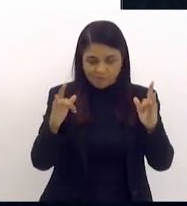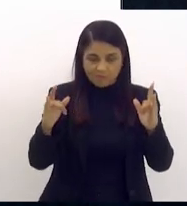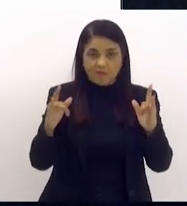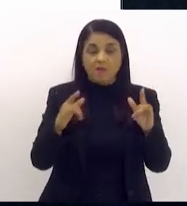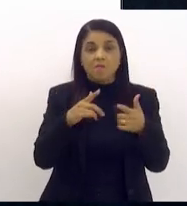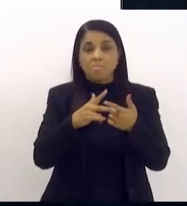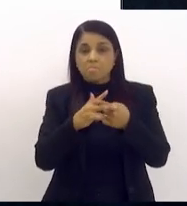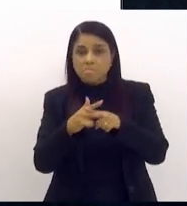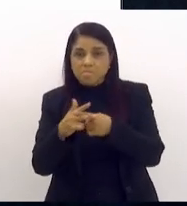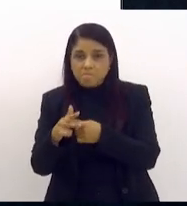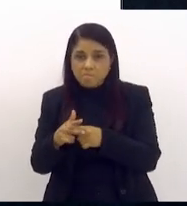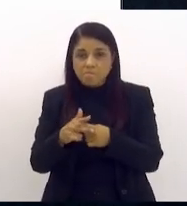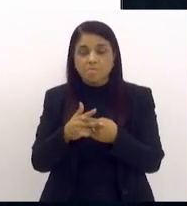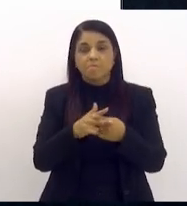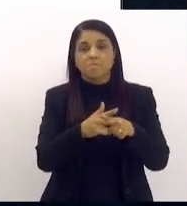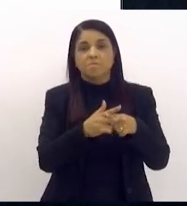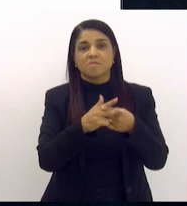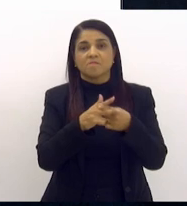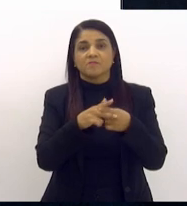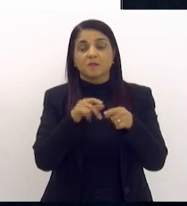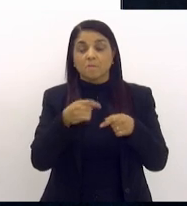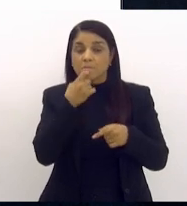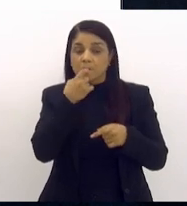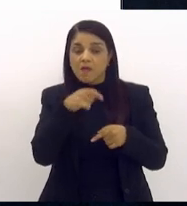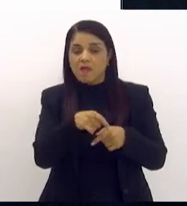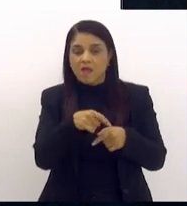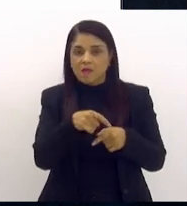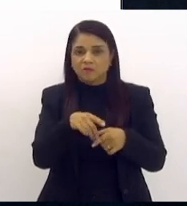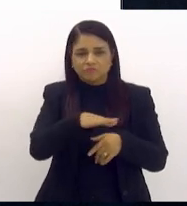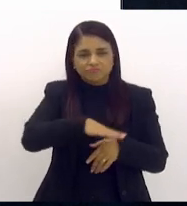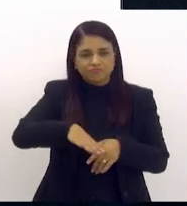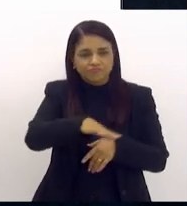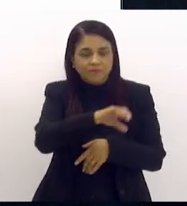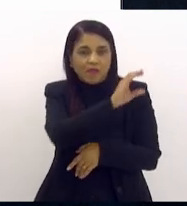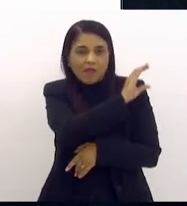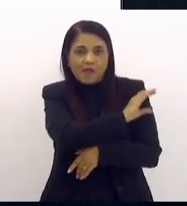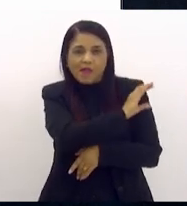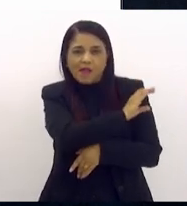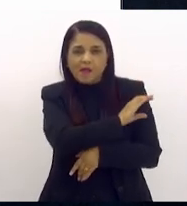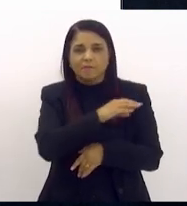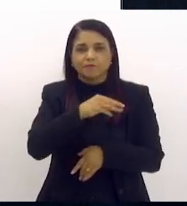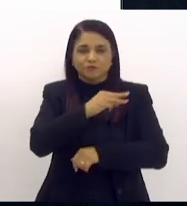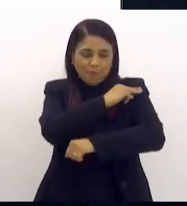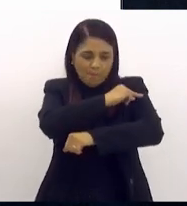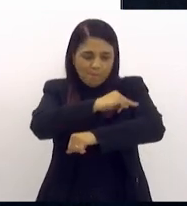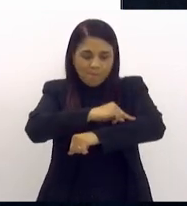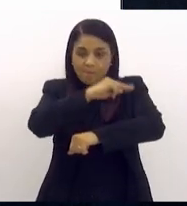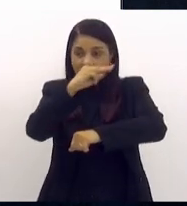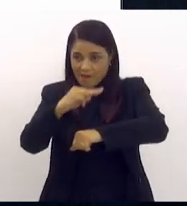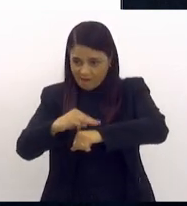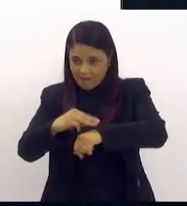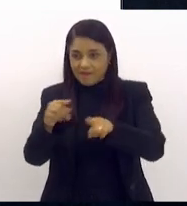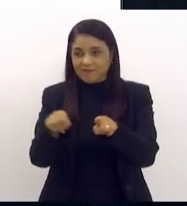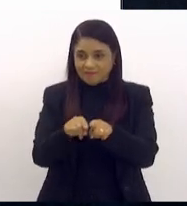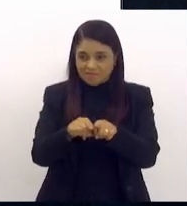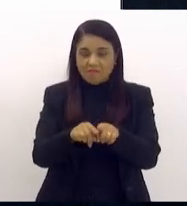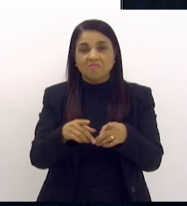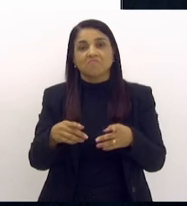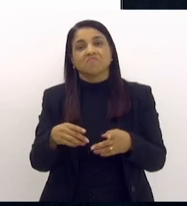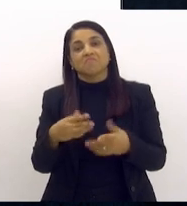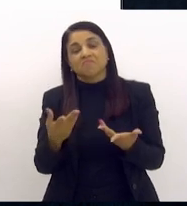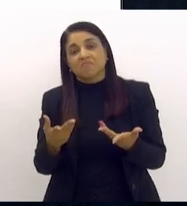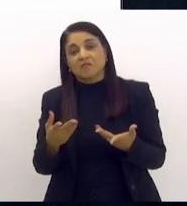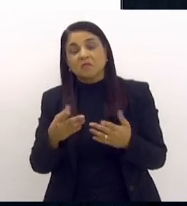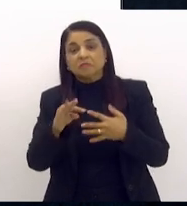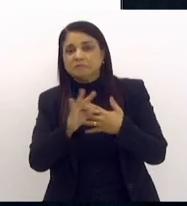manutenção essa manutenção tá muito mais próxima ali de Campus né de Macaé e é não se não precisa chamar um técnico